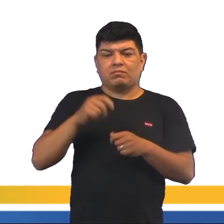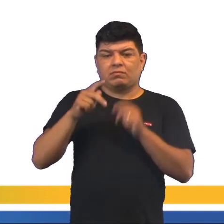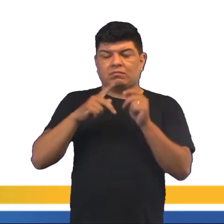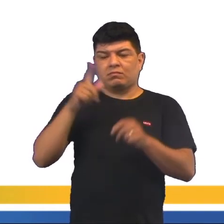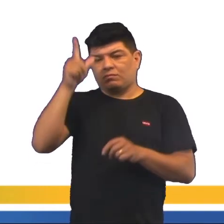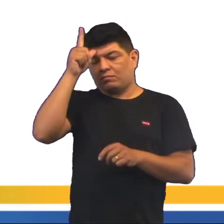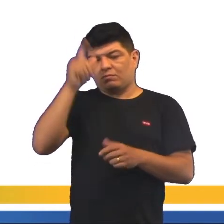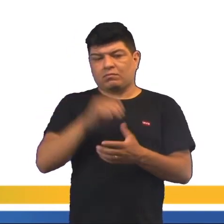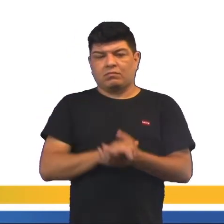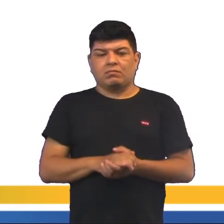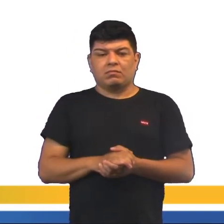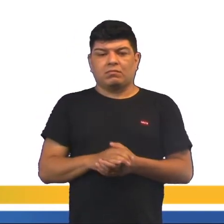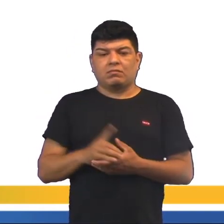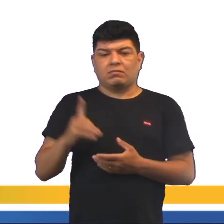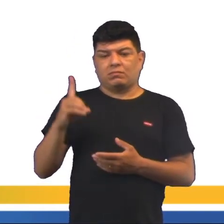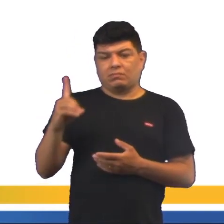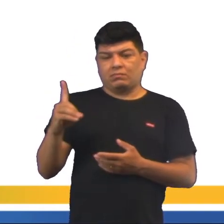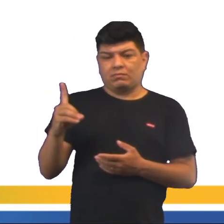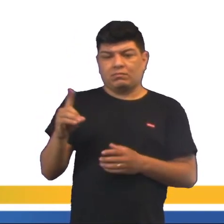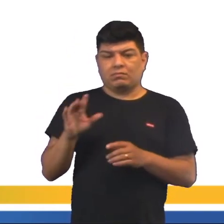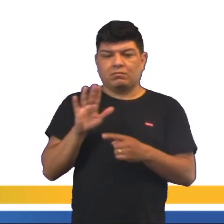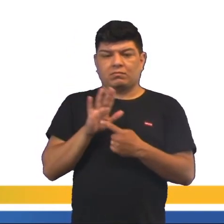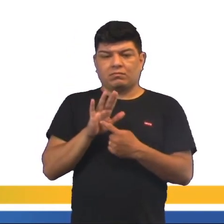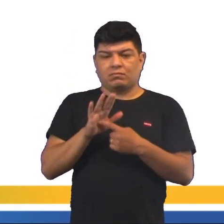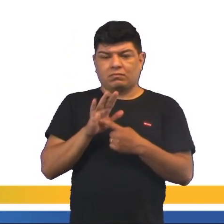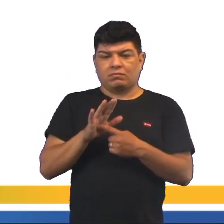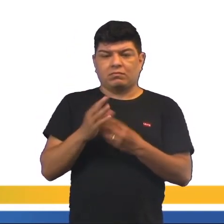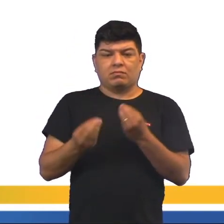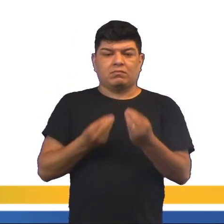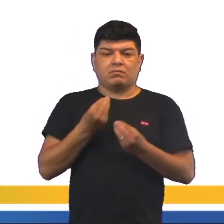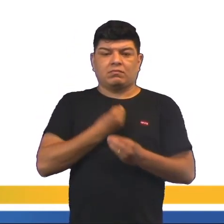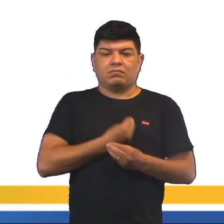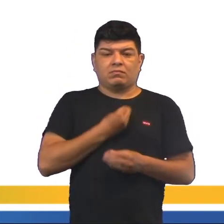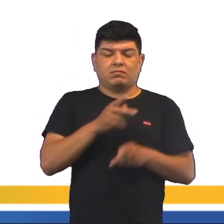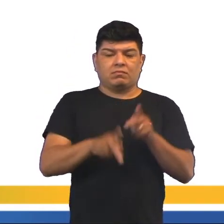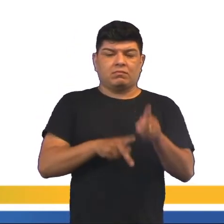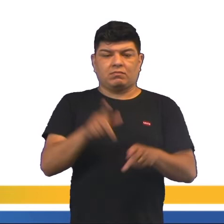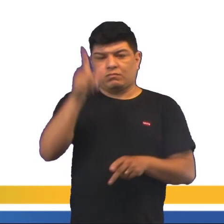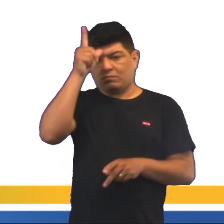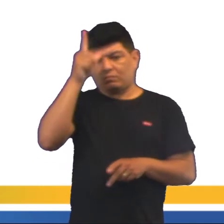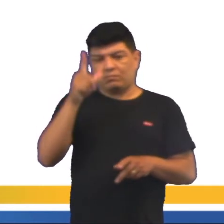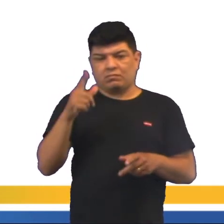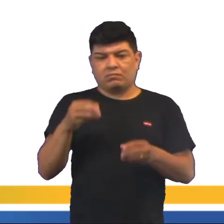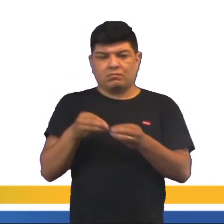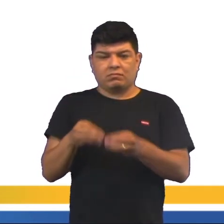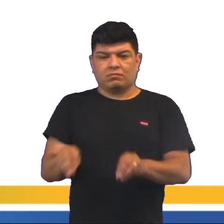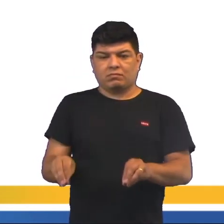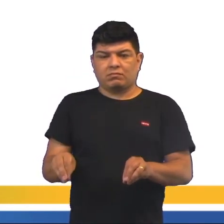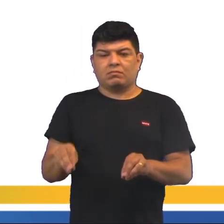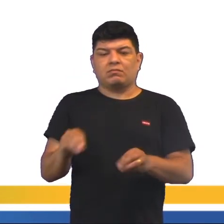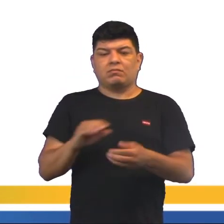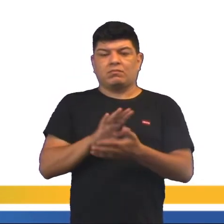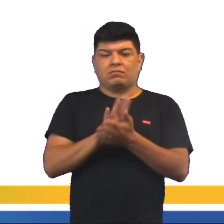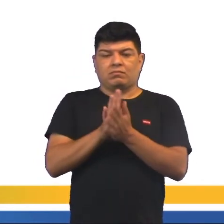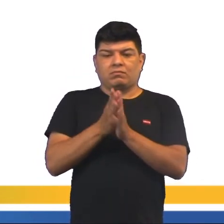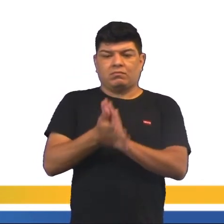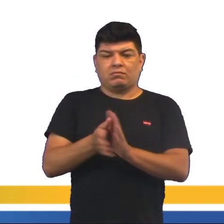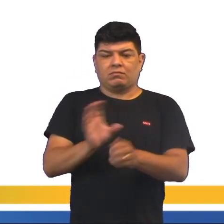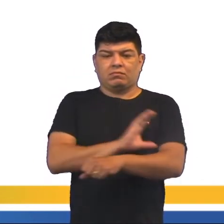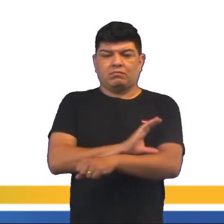dialetos germânicos. Ou letra D, a imposição da maneira de viver dos povos germânicos e